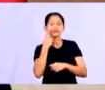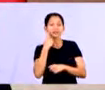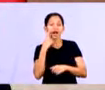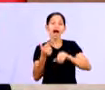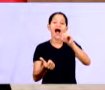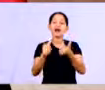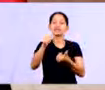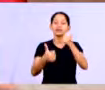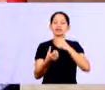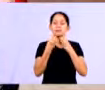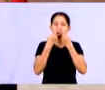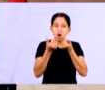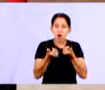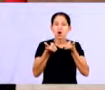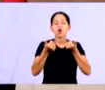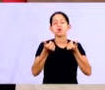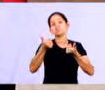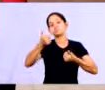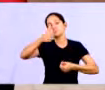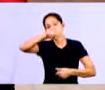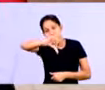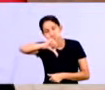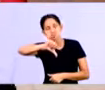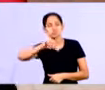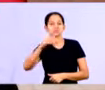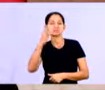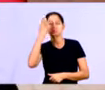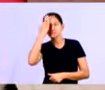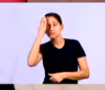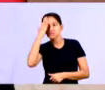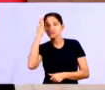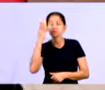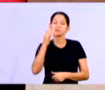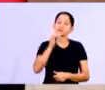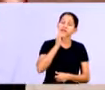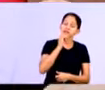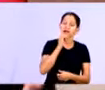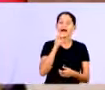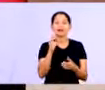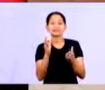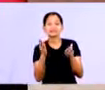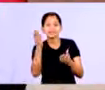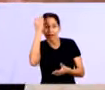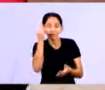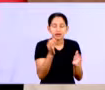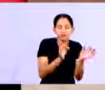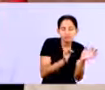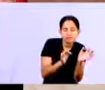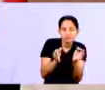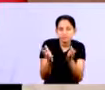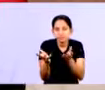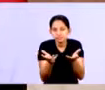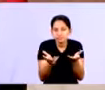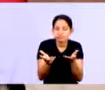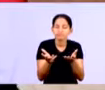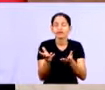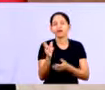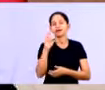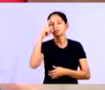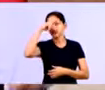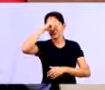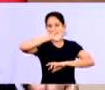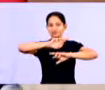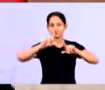você deve, como é que é? Manobrar, que os economistas falam, chegar, manobrar da melhor forma possível e ir contra